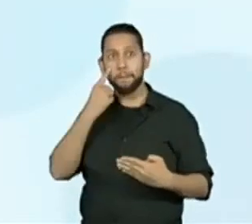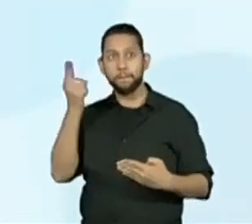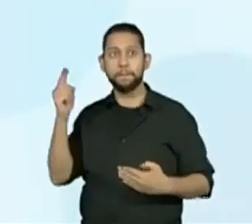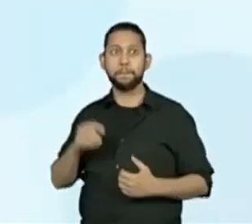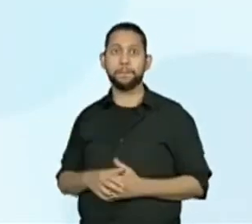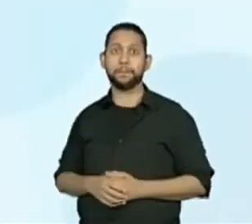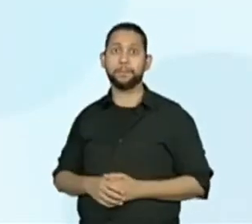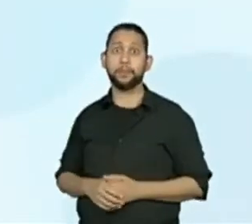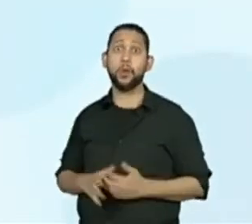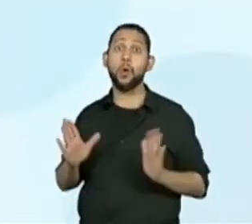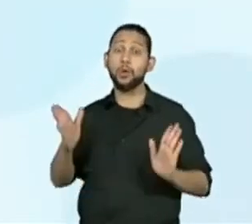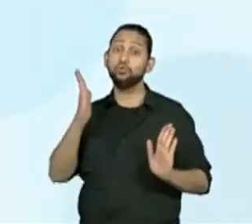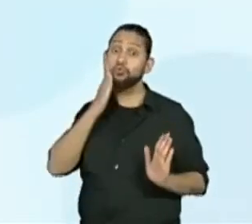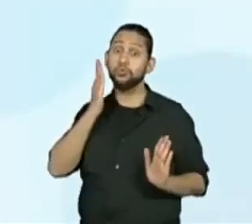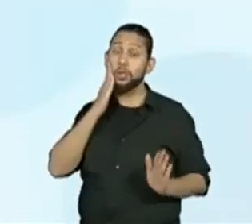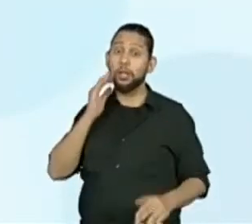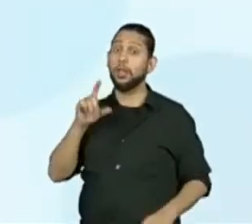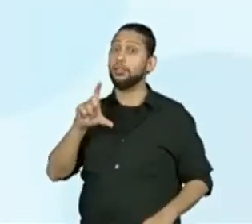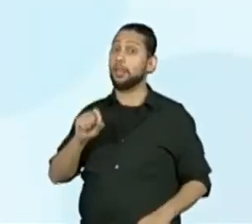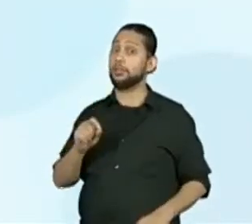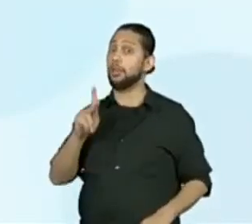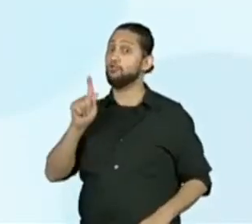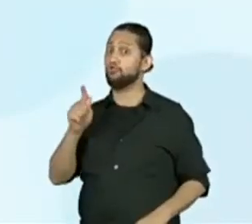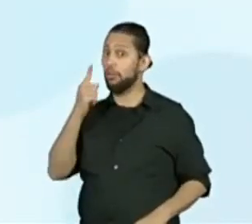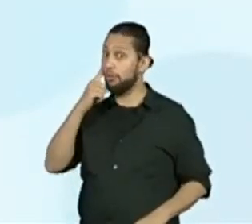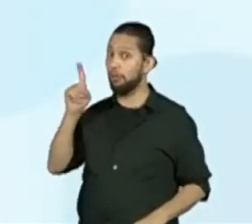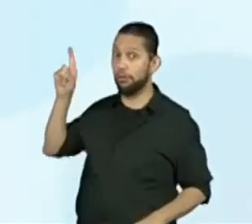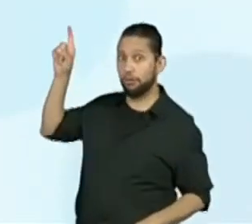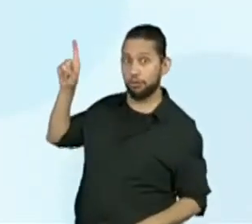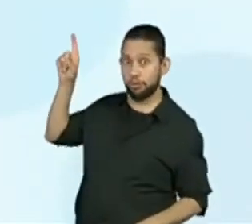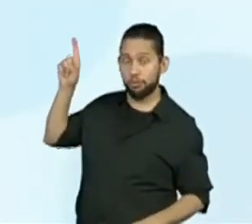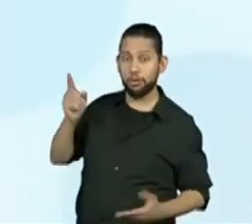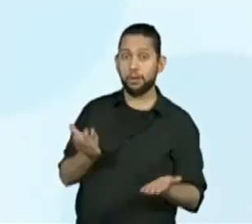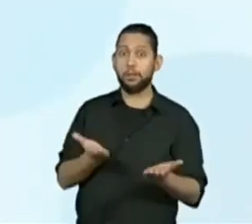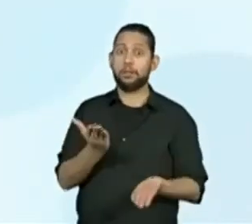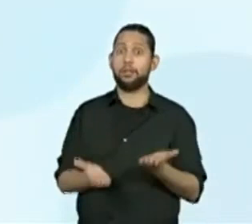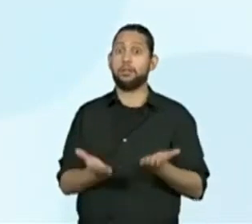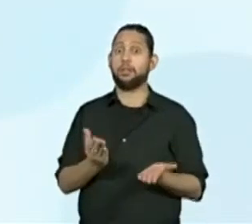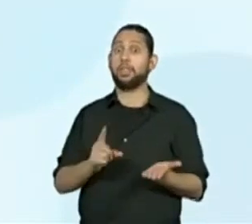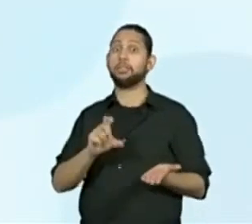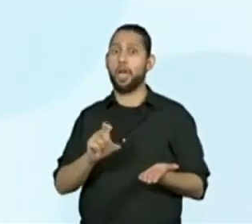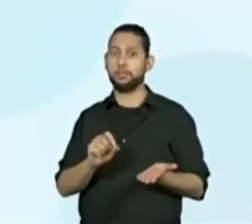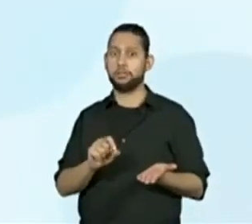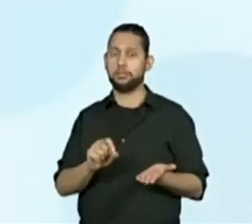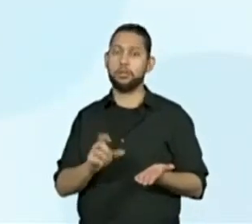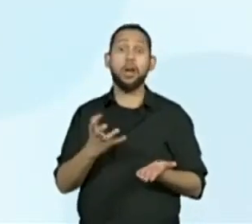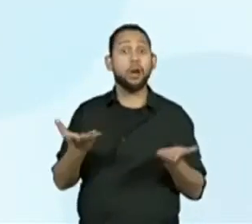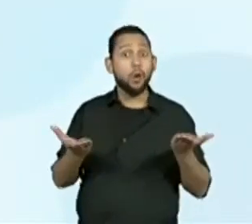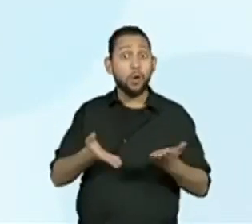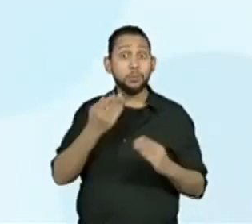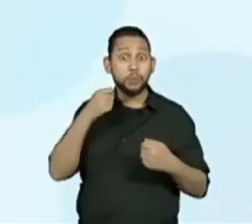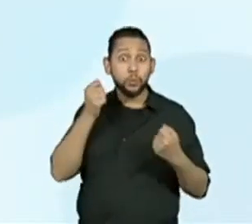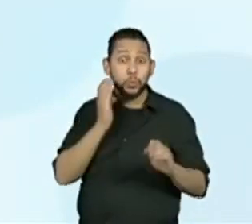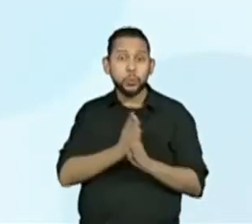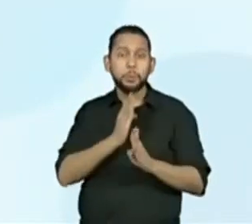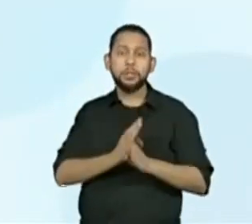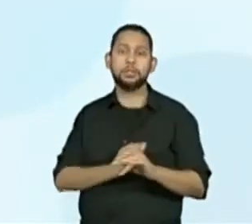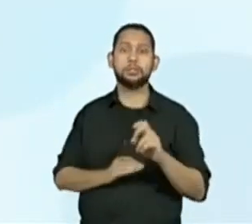10 Kg de abobrinha eu preciso descobrir o valor de 5kg